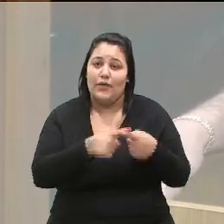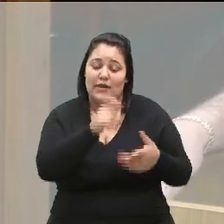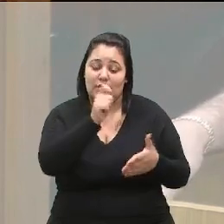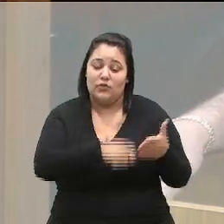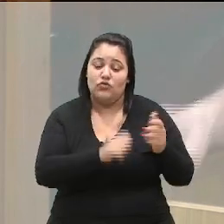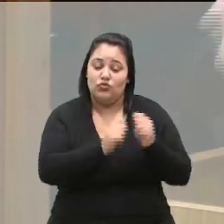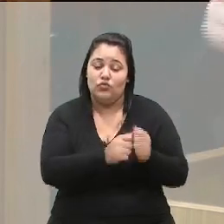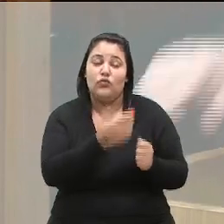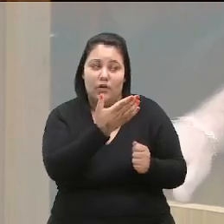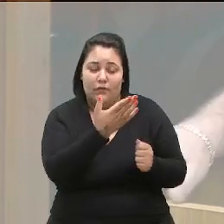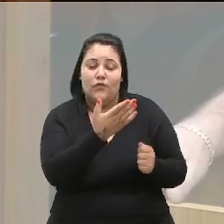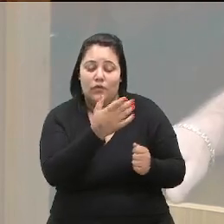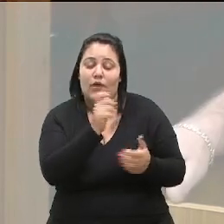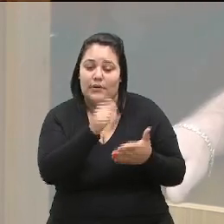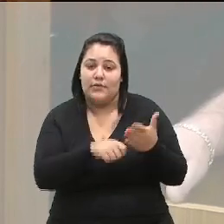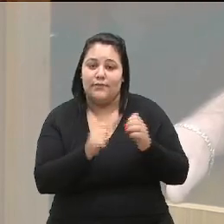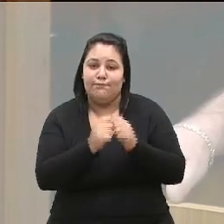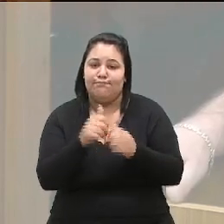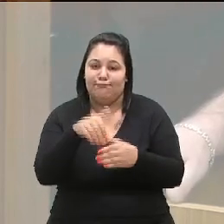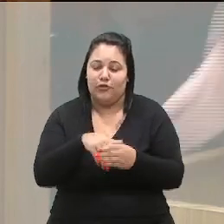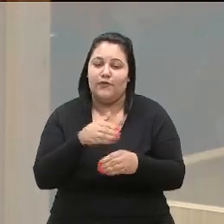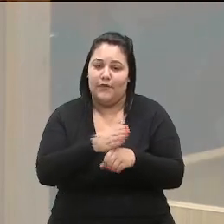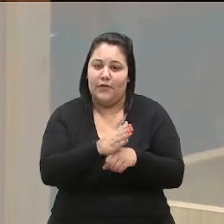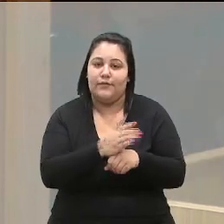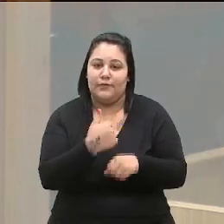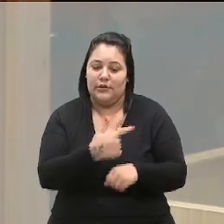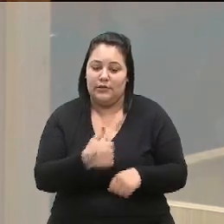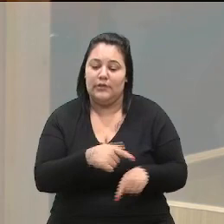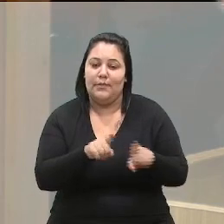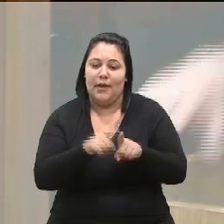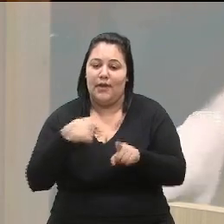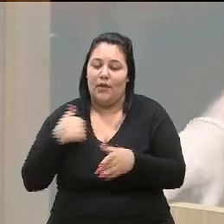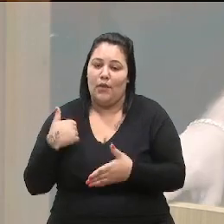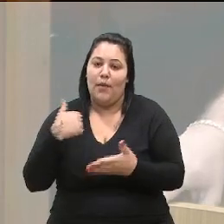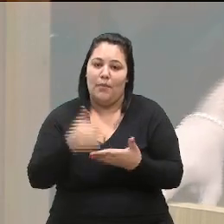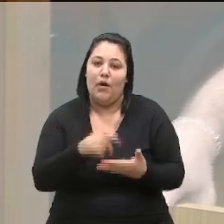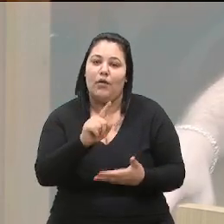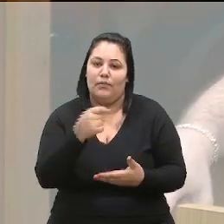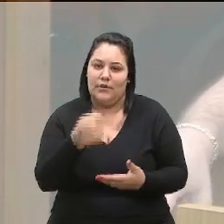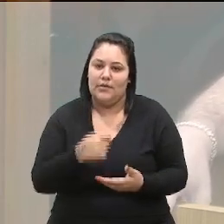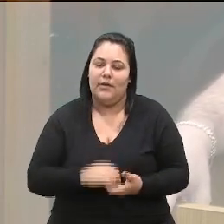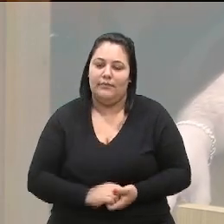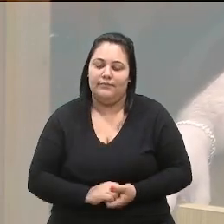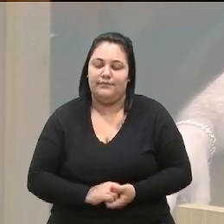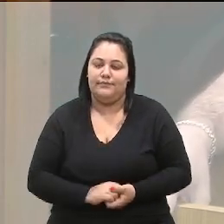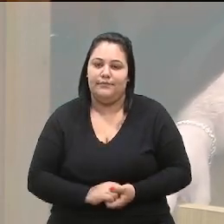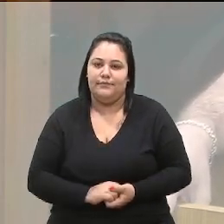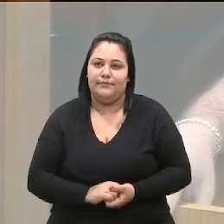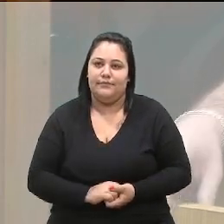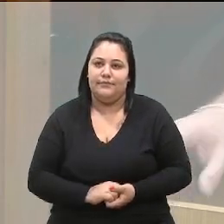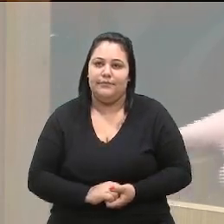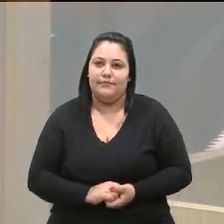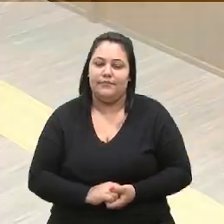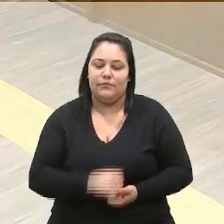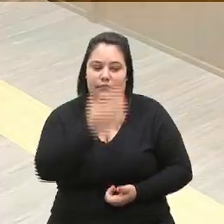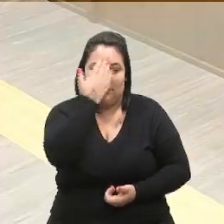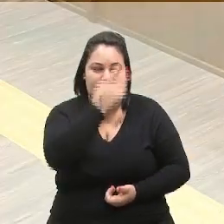senhor Vereador zanquim votarei favorável e Conte comigo para o que precisar nessa pauta em específico Obrigado presidente